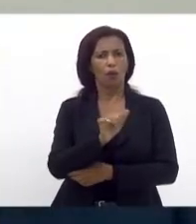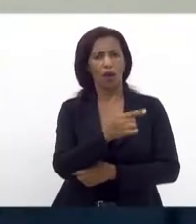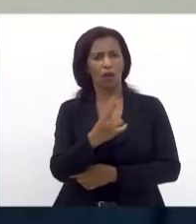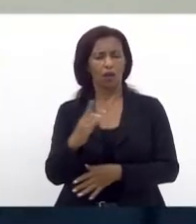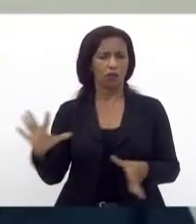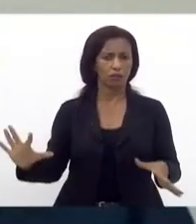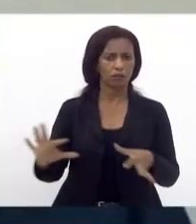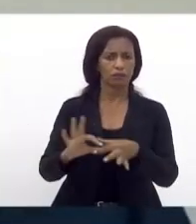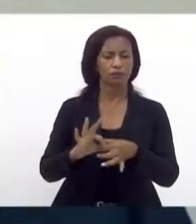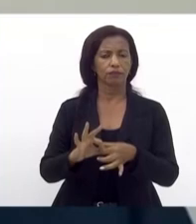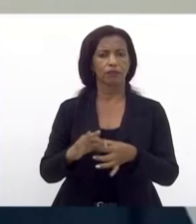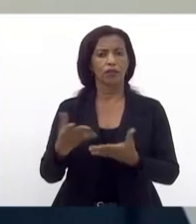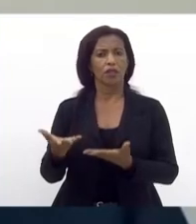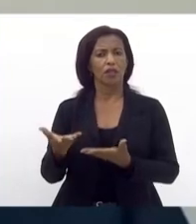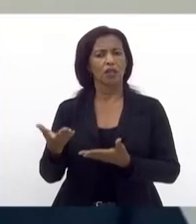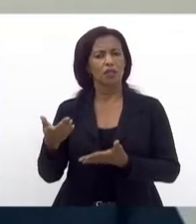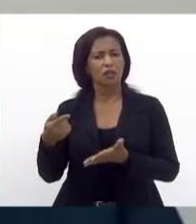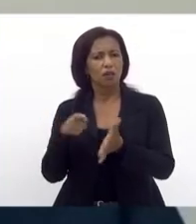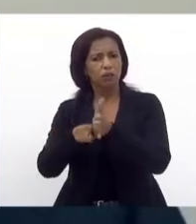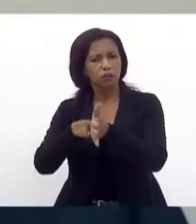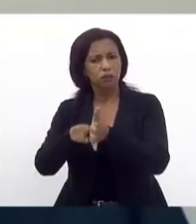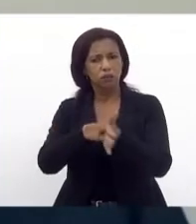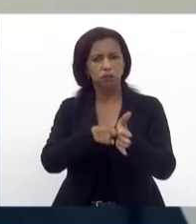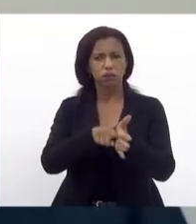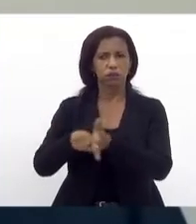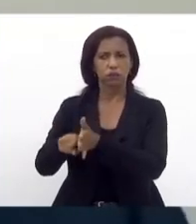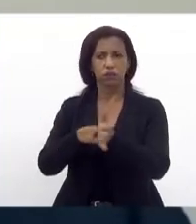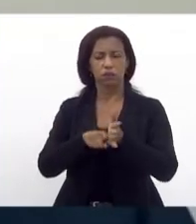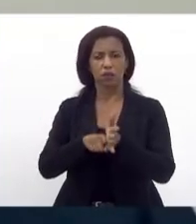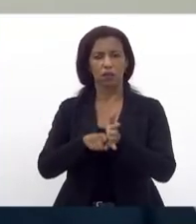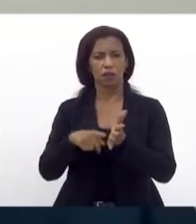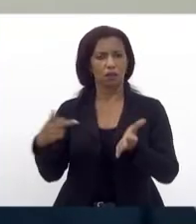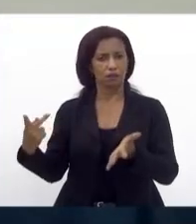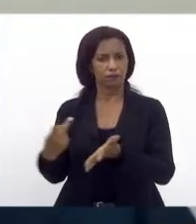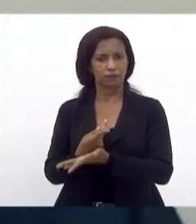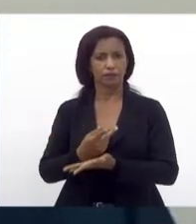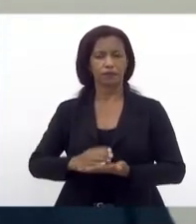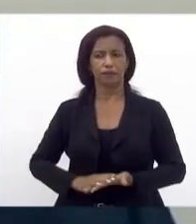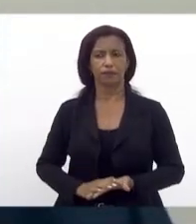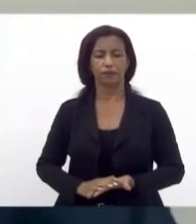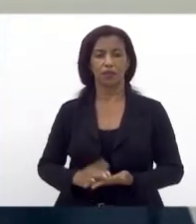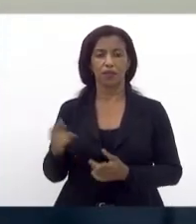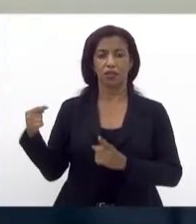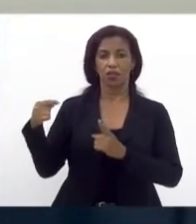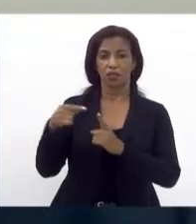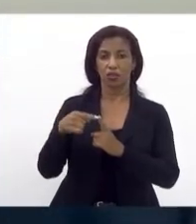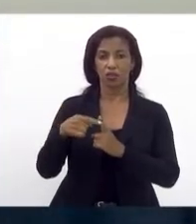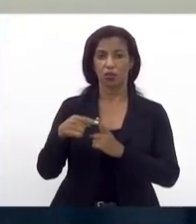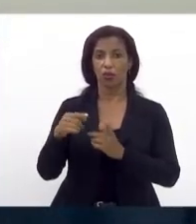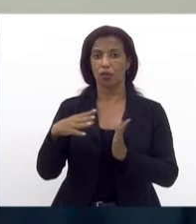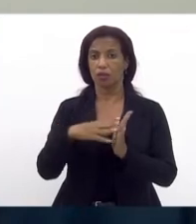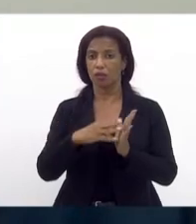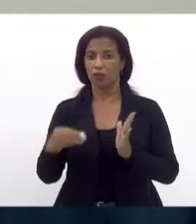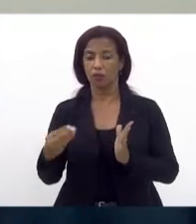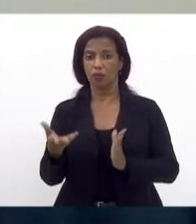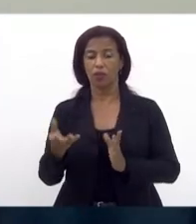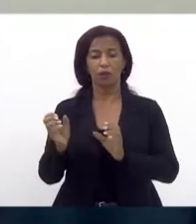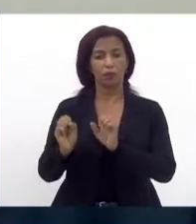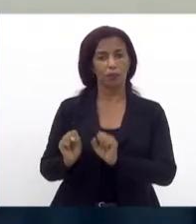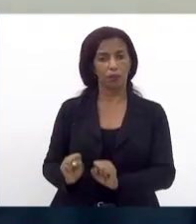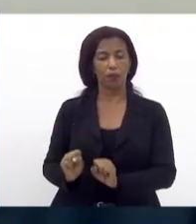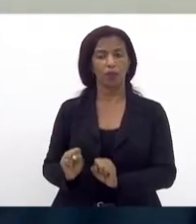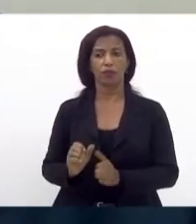estudo, a estimativa realizada indicou que esse modelo, né, pode